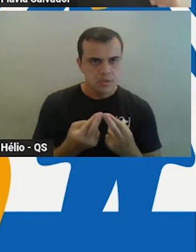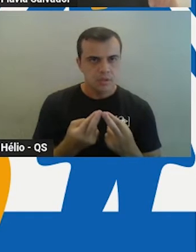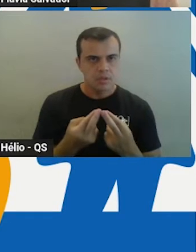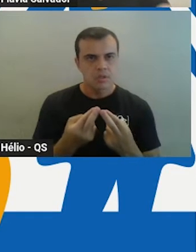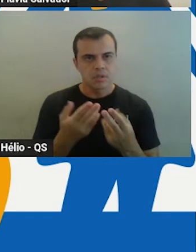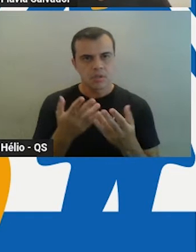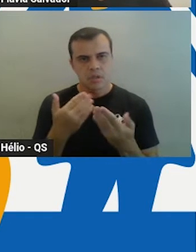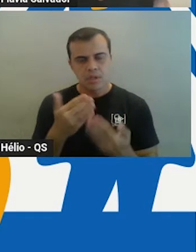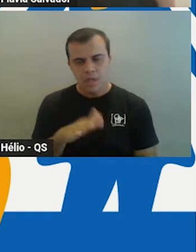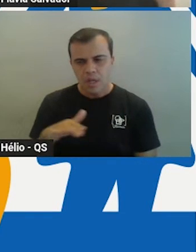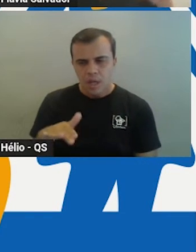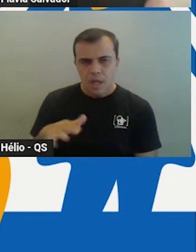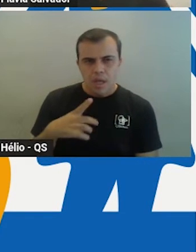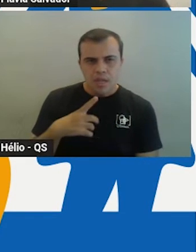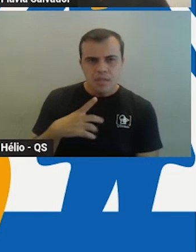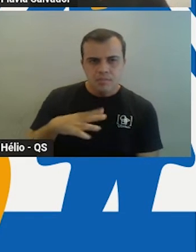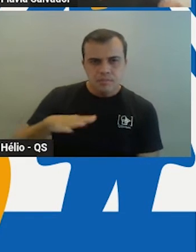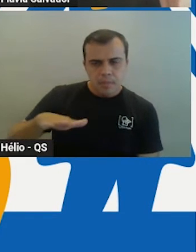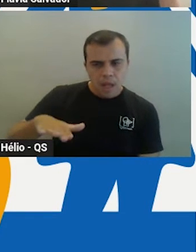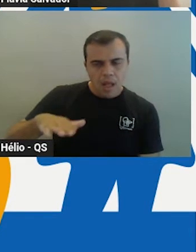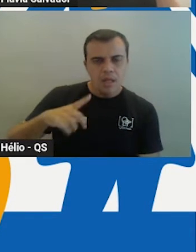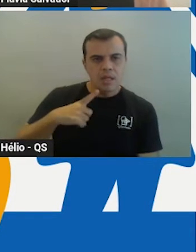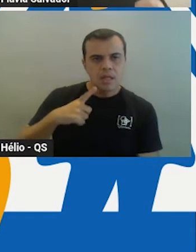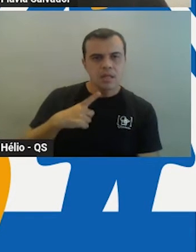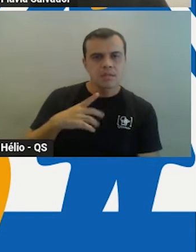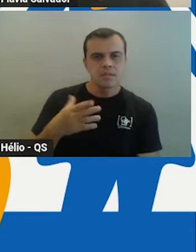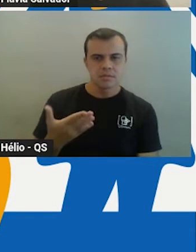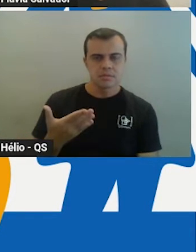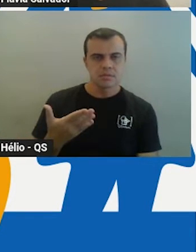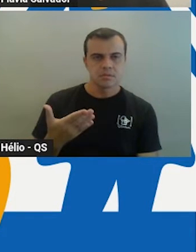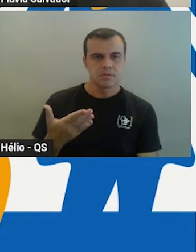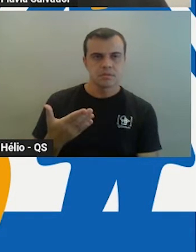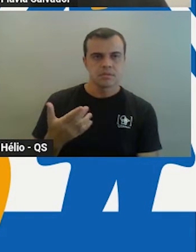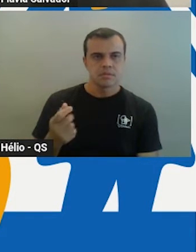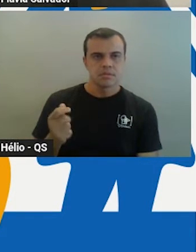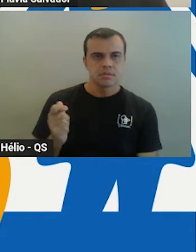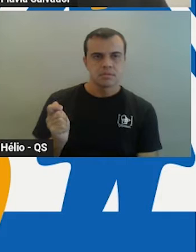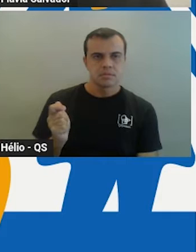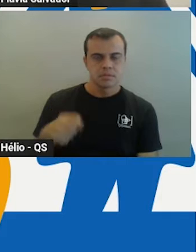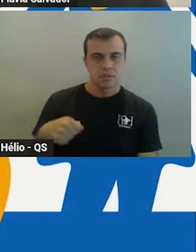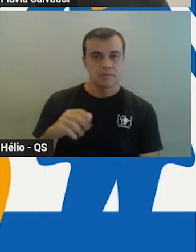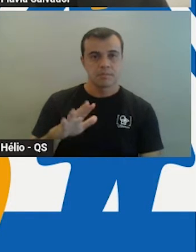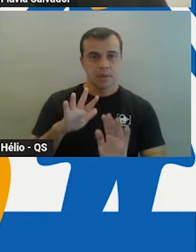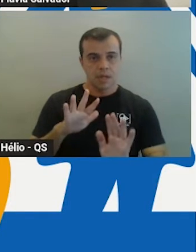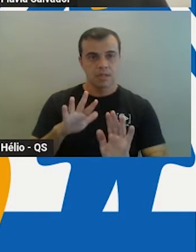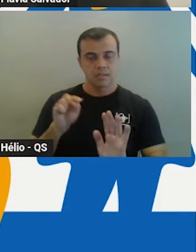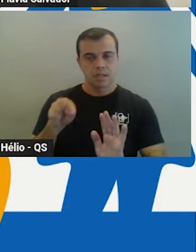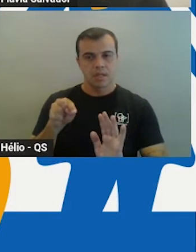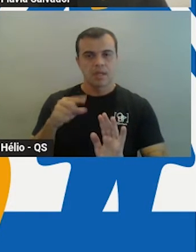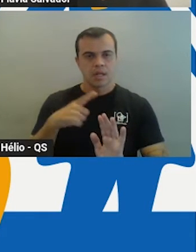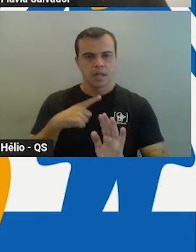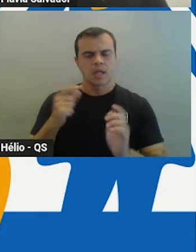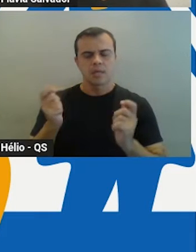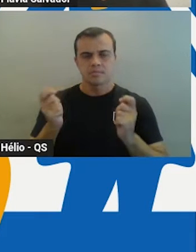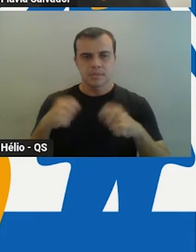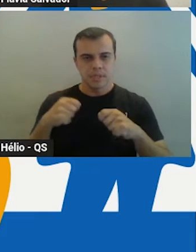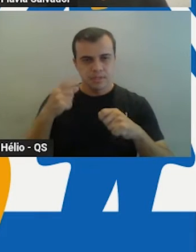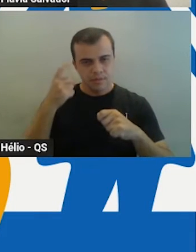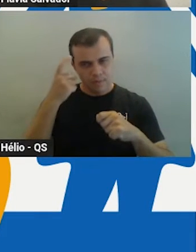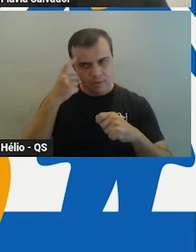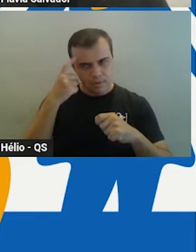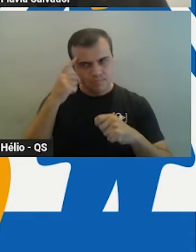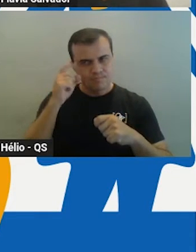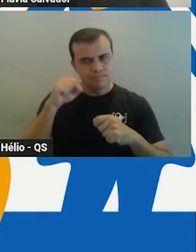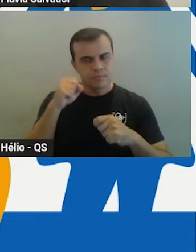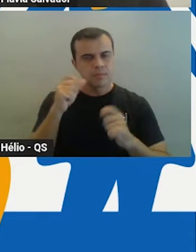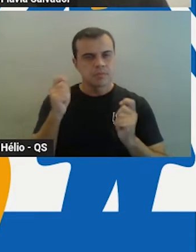pode ser a menorzinha que for, por isso que eu estou falando isso. A criança pode ser a menorzinha que seja, mas ela tem capacidade de reflexão, sim. Ela